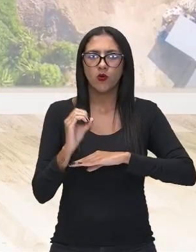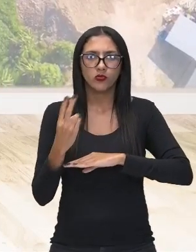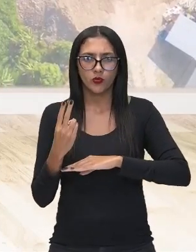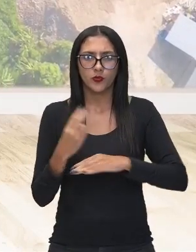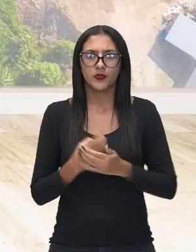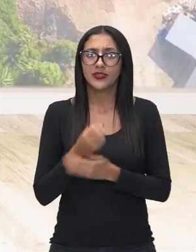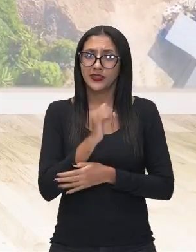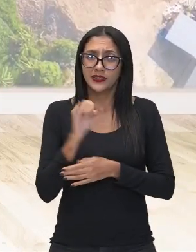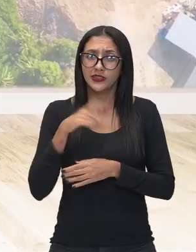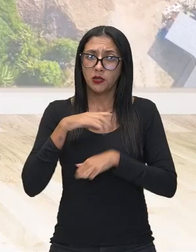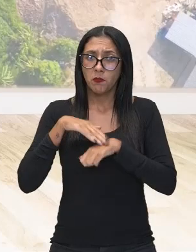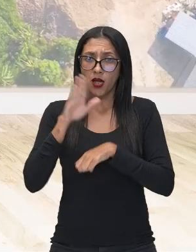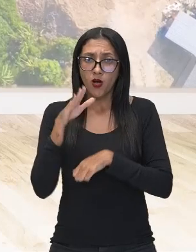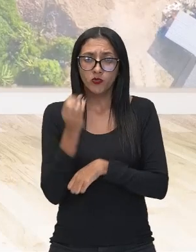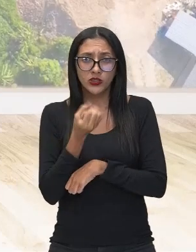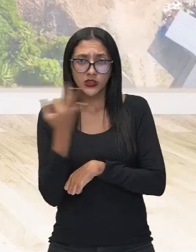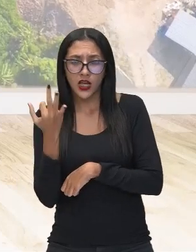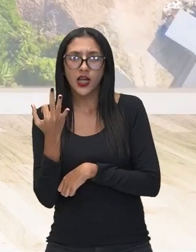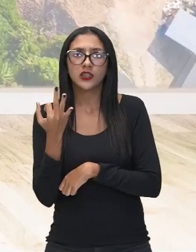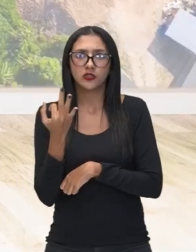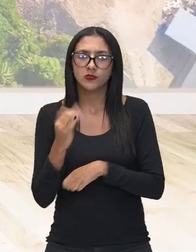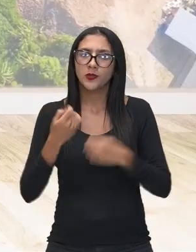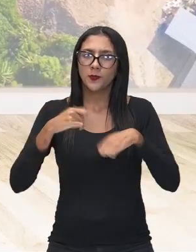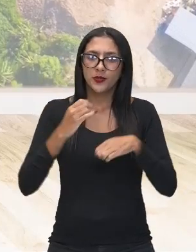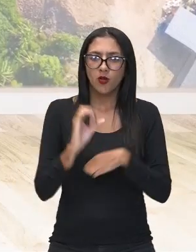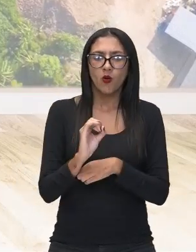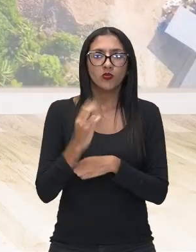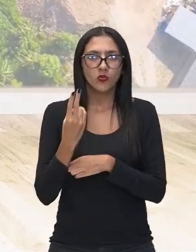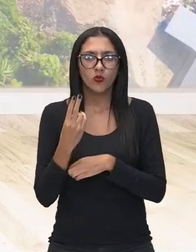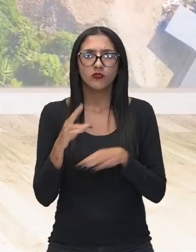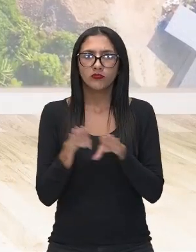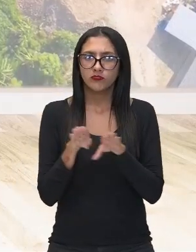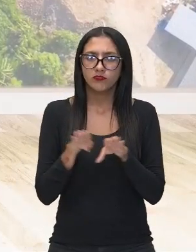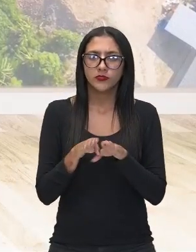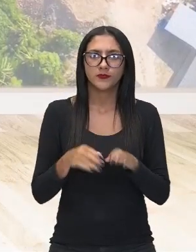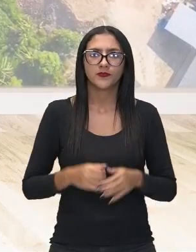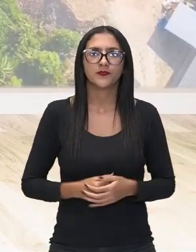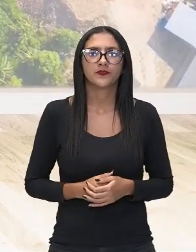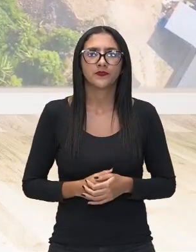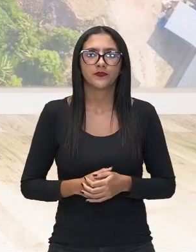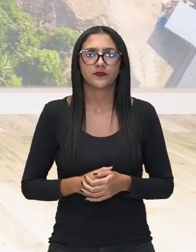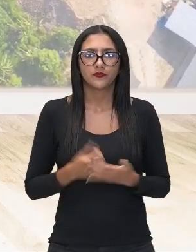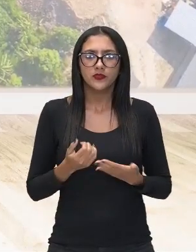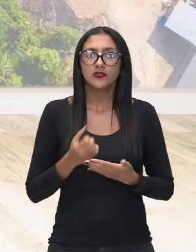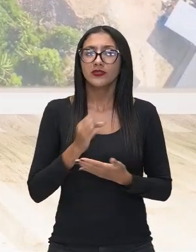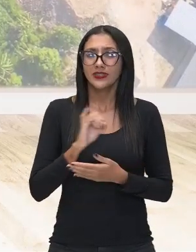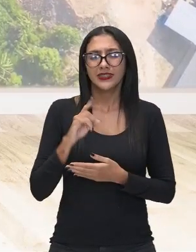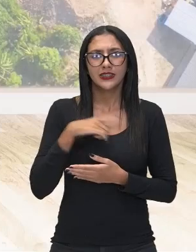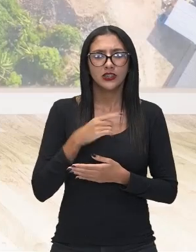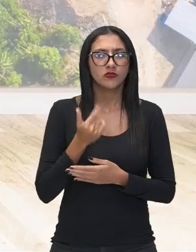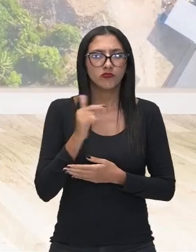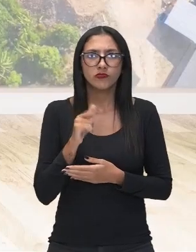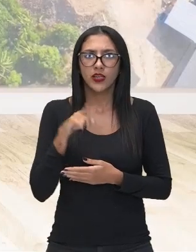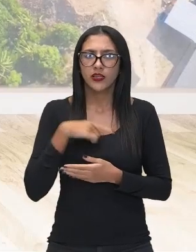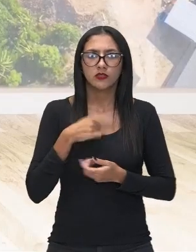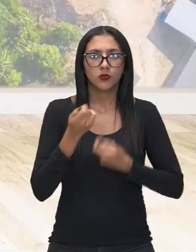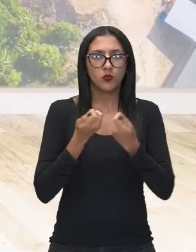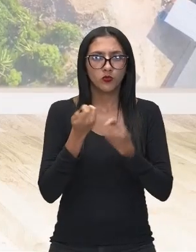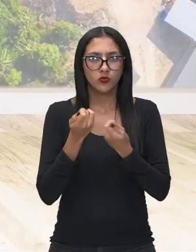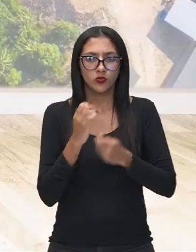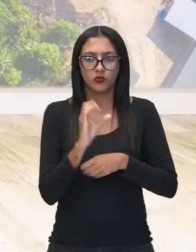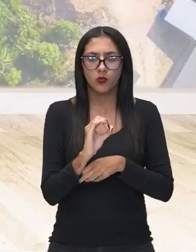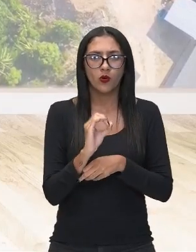maior quantidade de micro-organismo, mais oxigênio vai exigir. Então, quando aumenta aí essa demanda bioquímica de